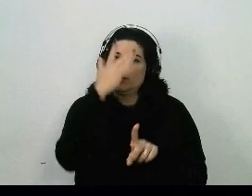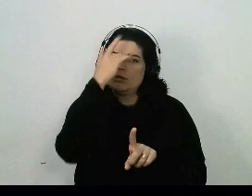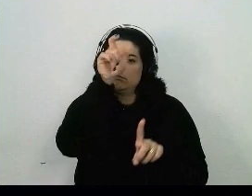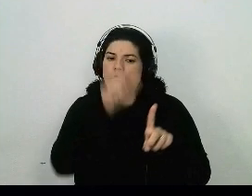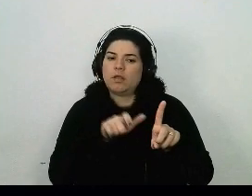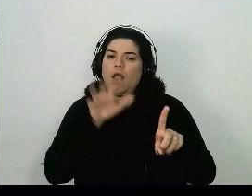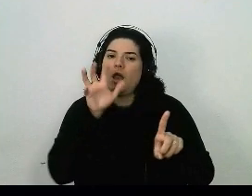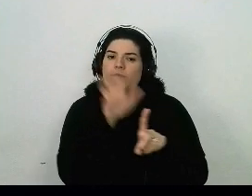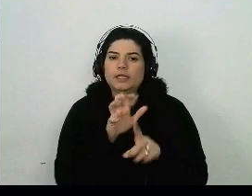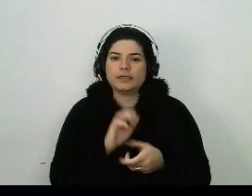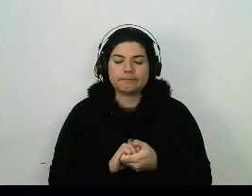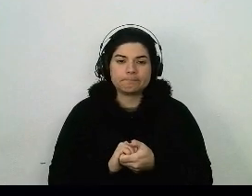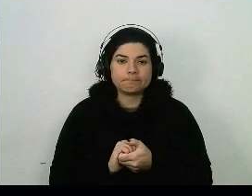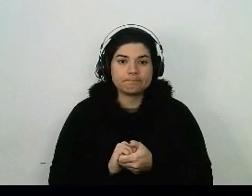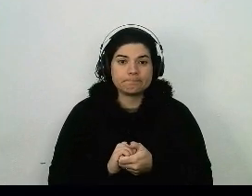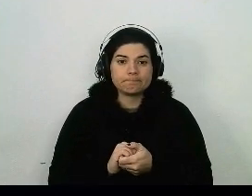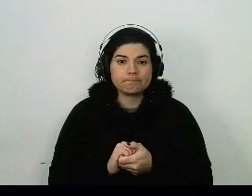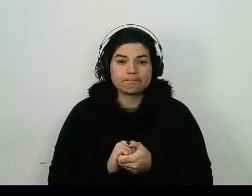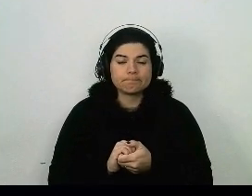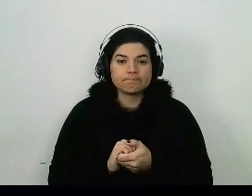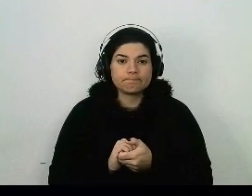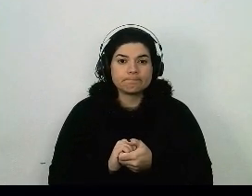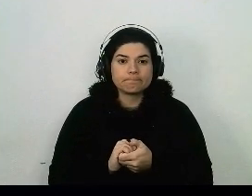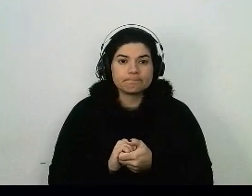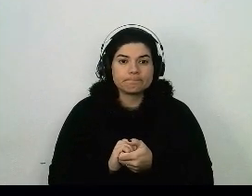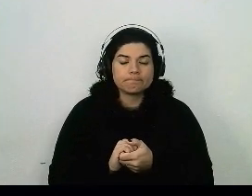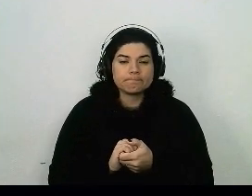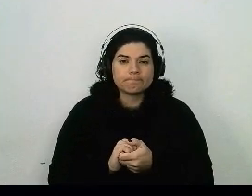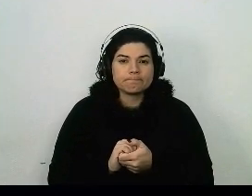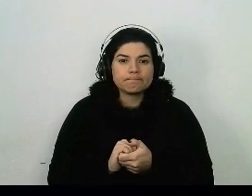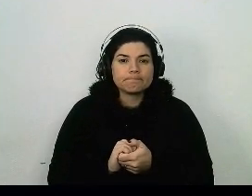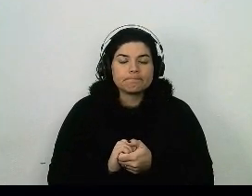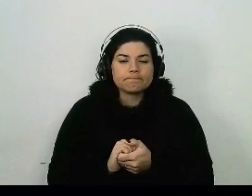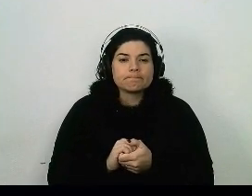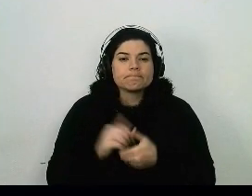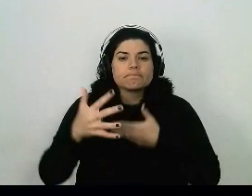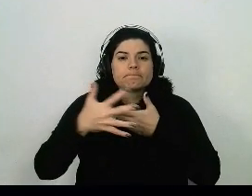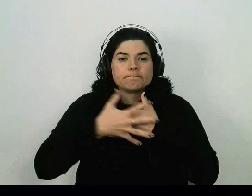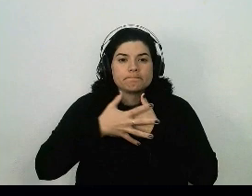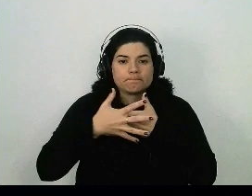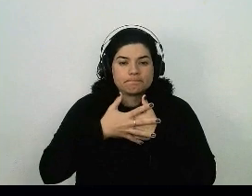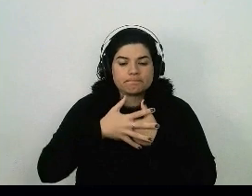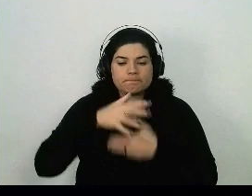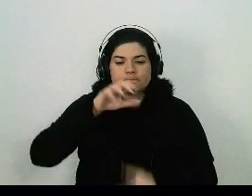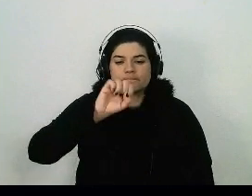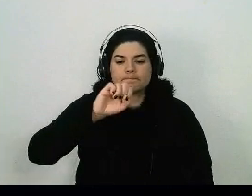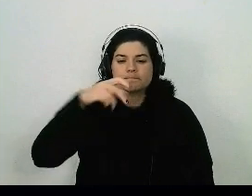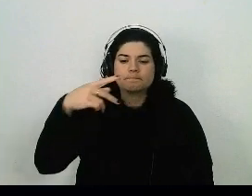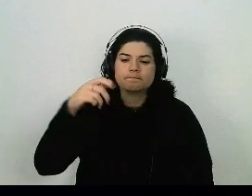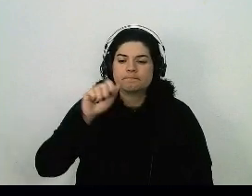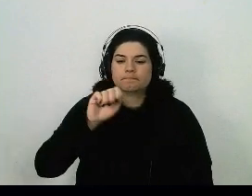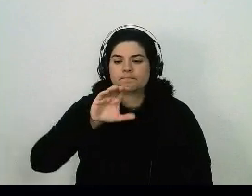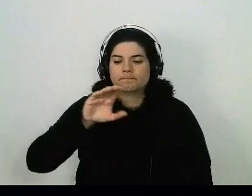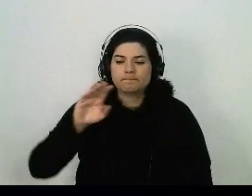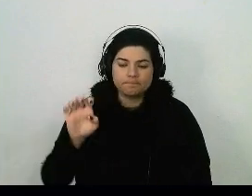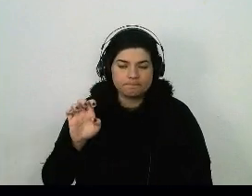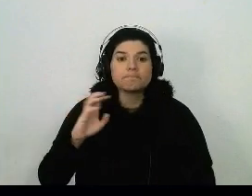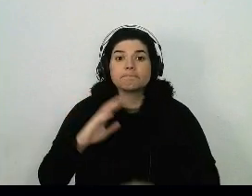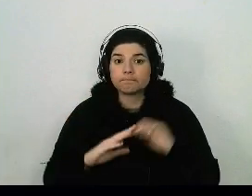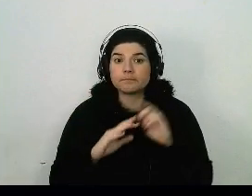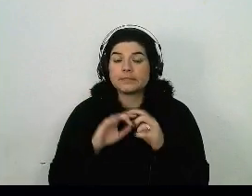vamos lá é esse é o frameworkspace em Ação então A ideia é que para cada uma dessas dimensões